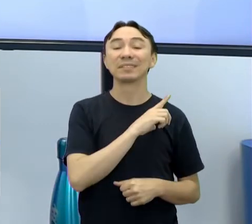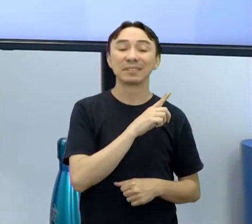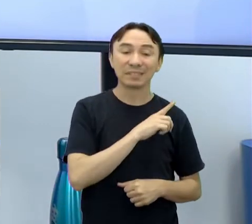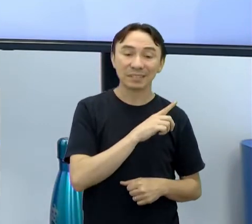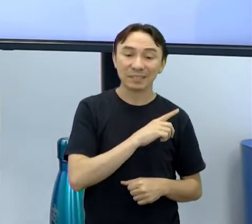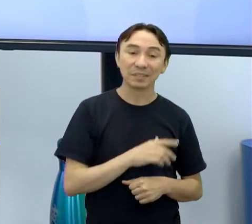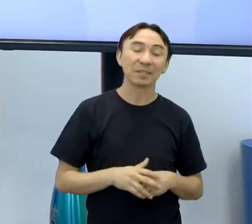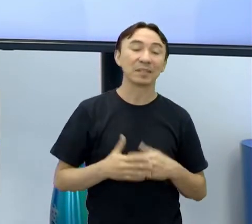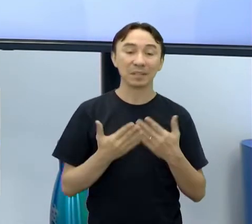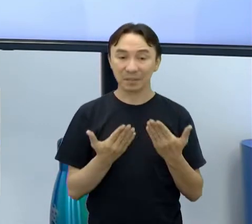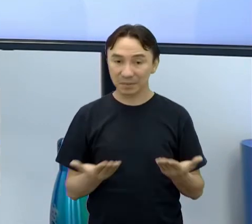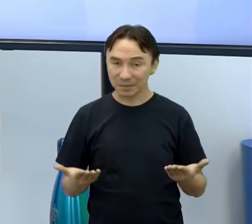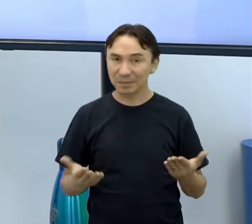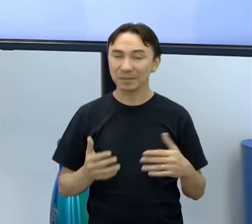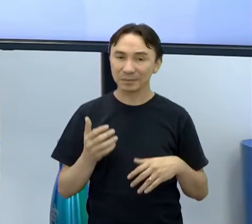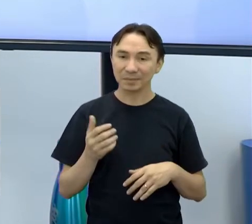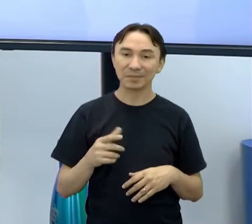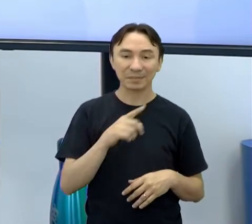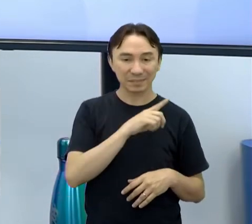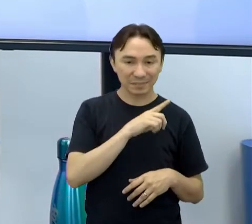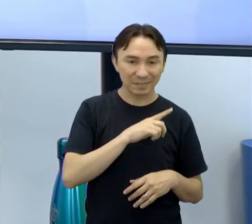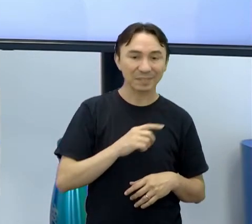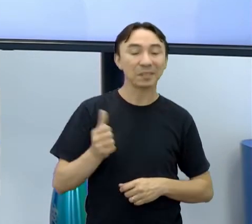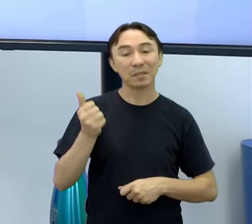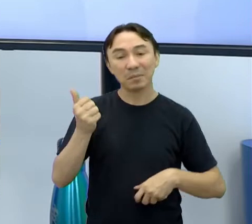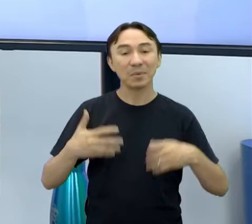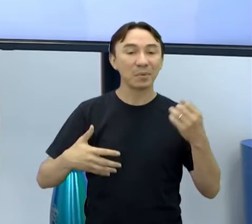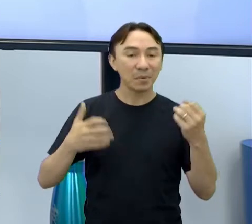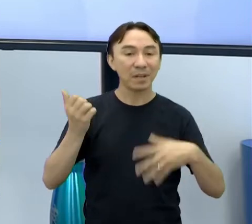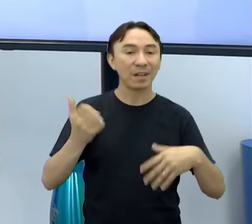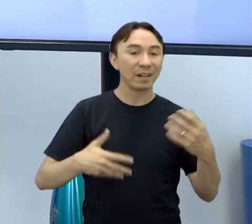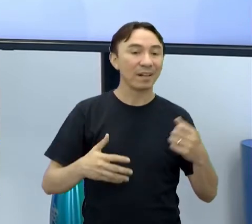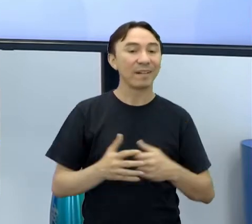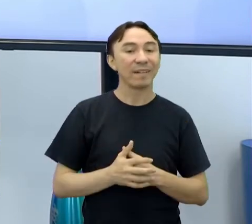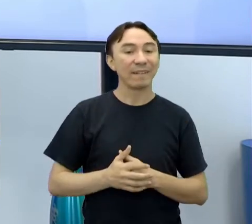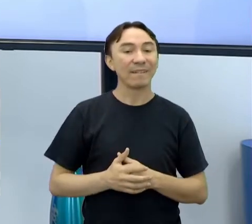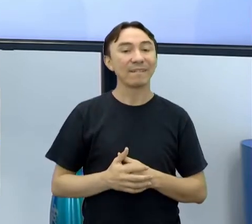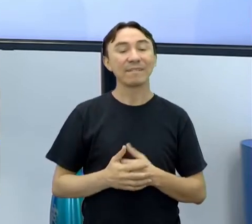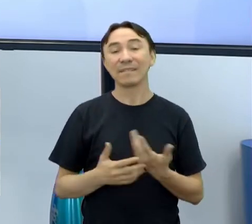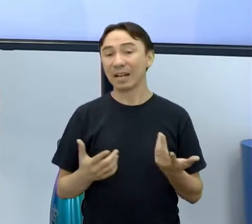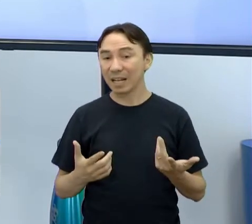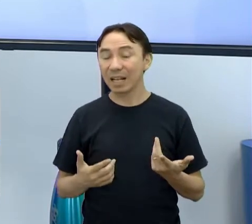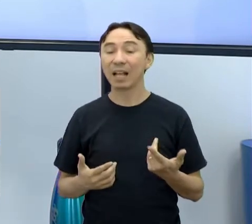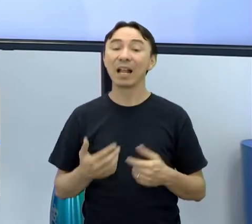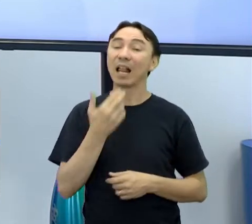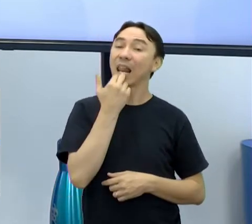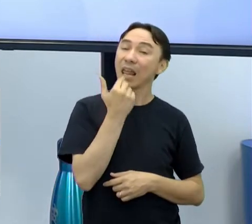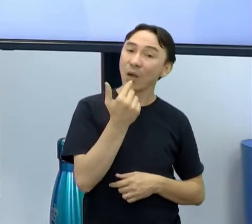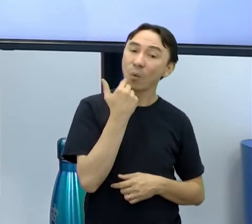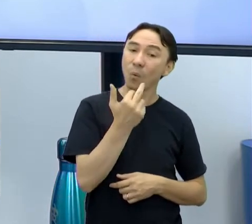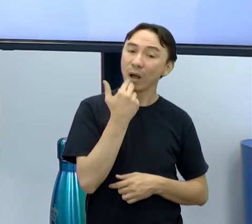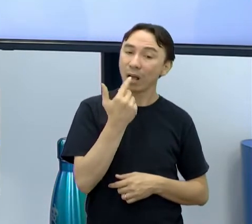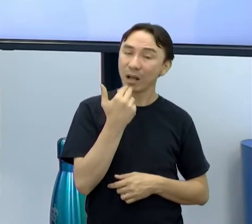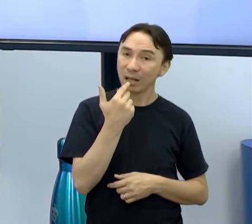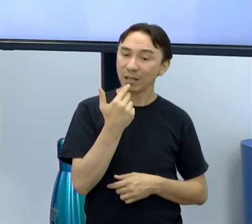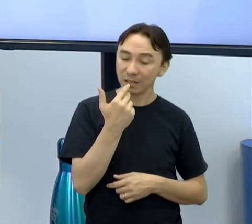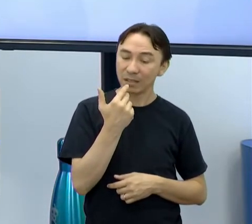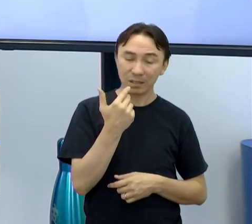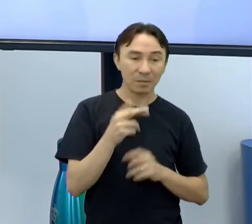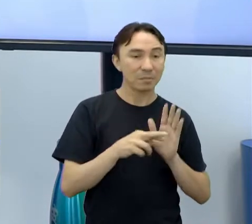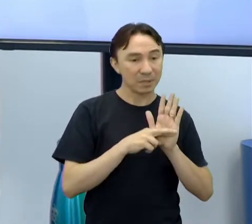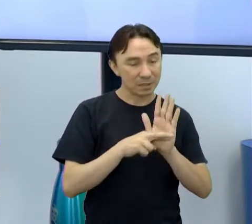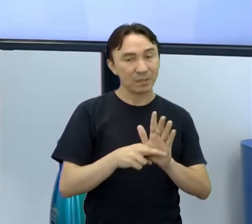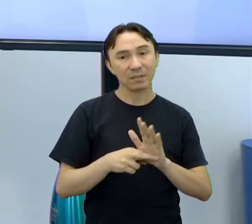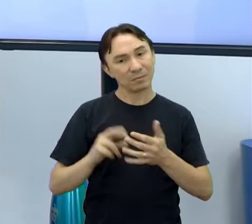essa citação que a gente acabou de ler está dizendo mais ou menos isso, tá bom? Então, a língua, ela representa aí essas linguagens.